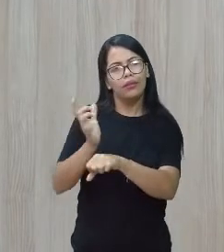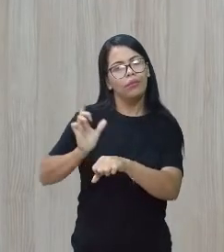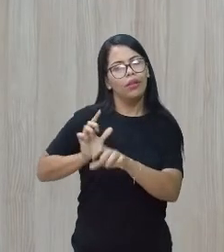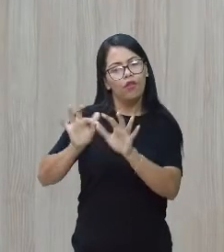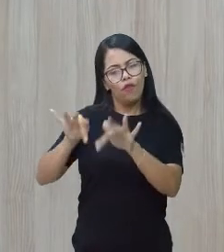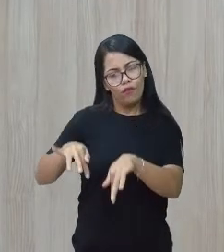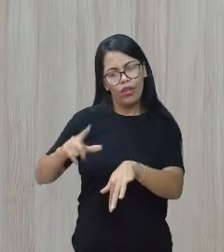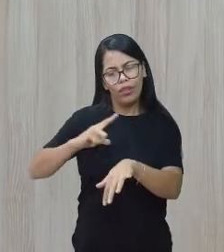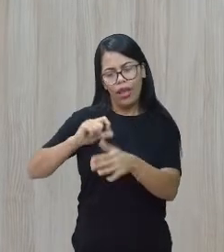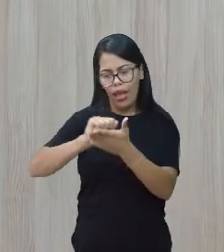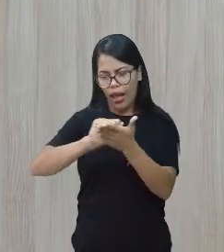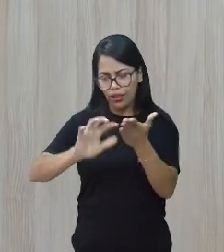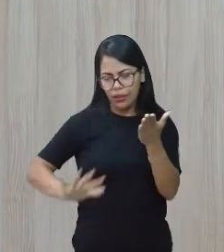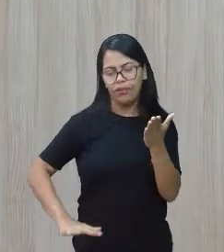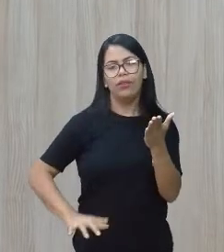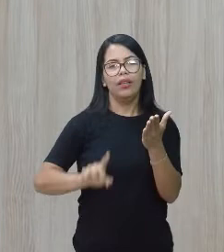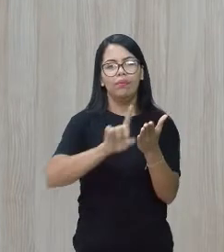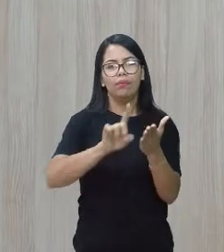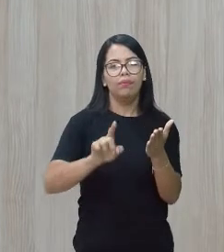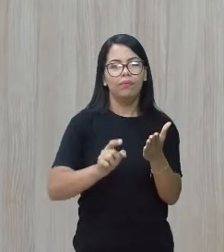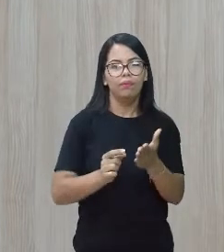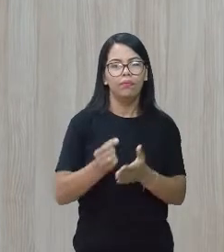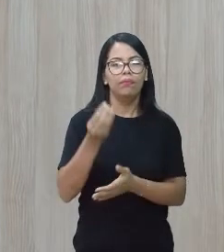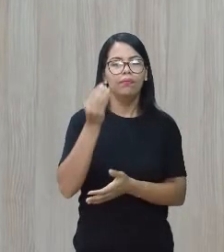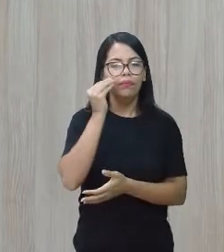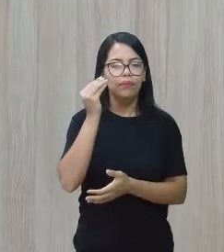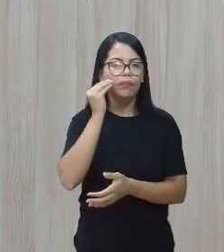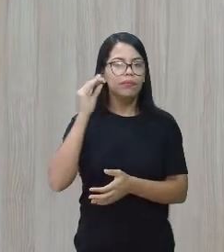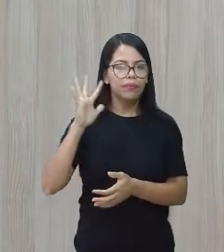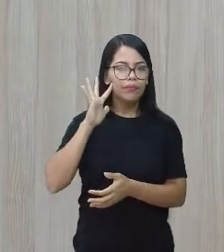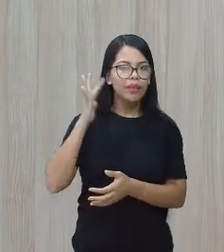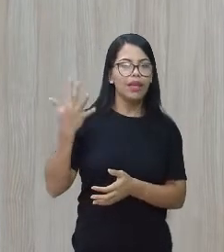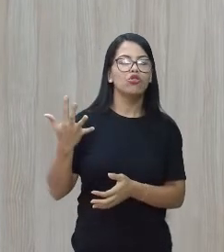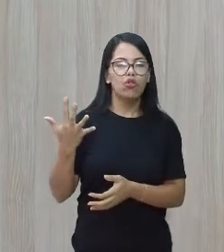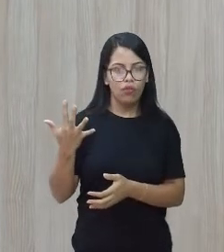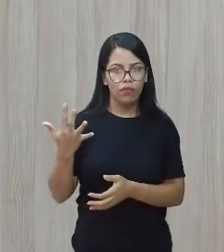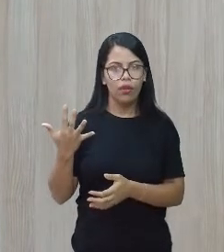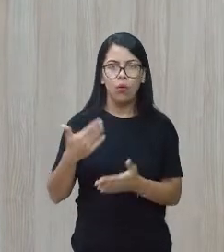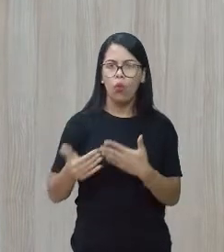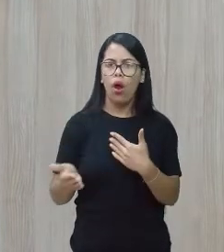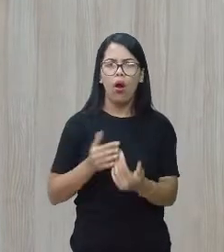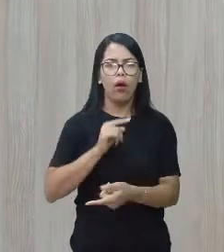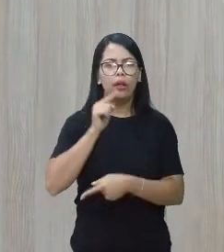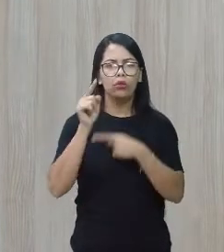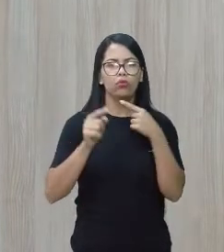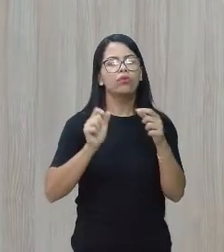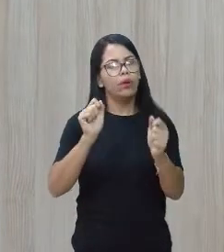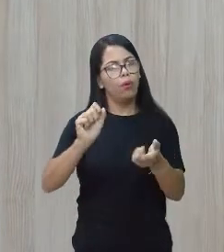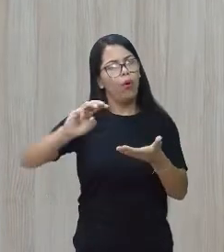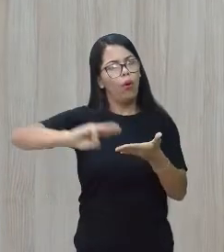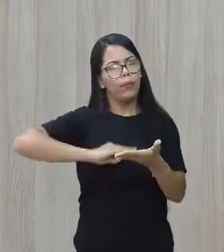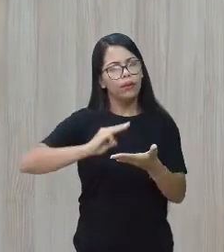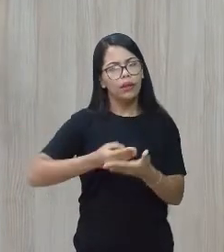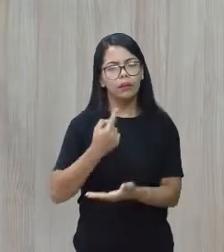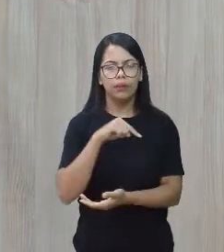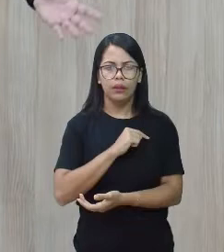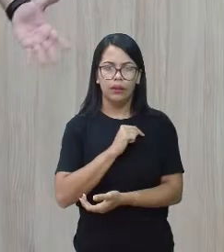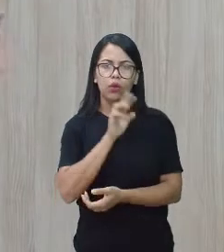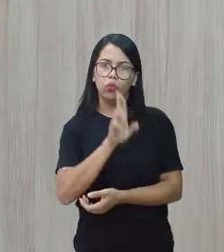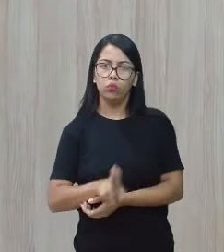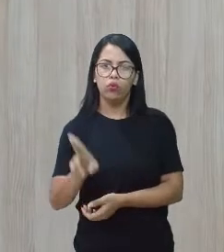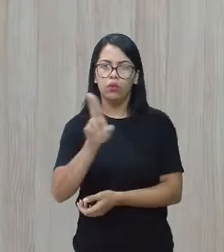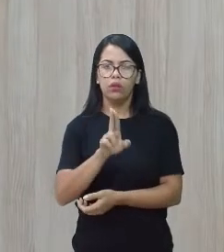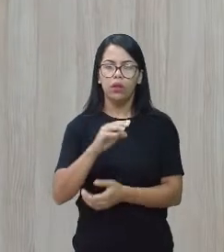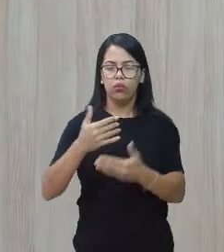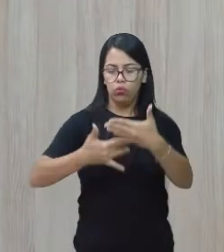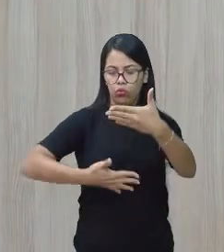exercício lá para que você possa tentar resolver, certo? E qualquer dúvida também, fala com a gente ou através do chat